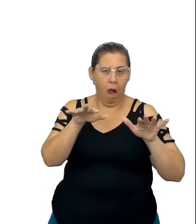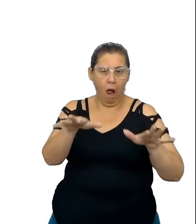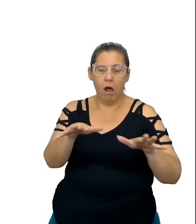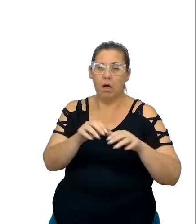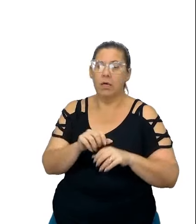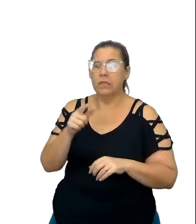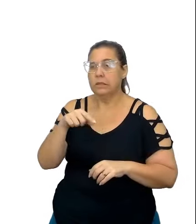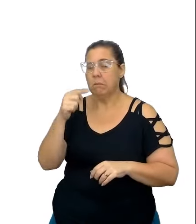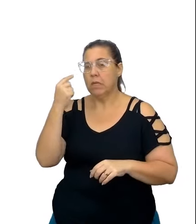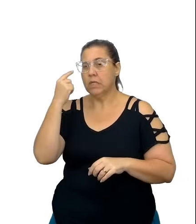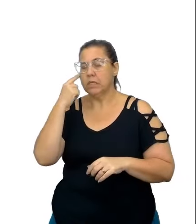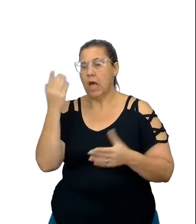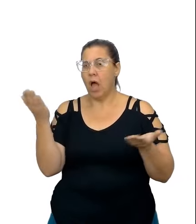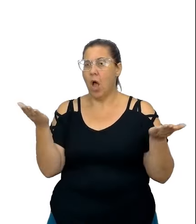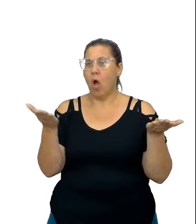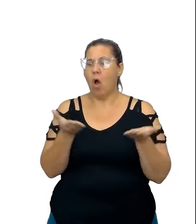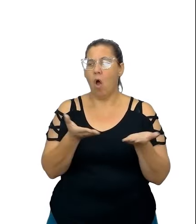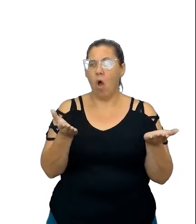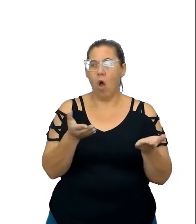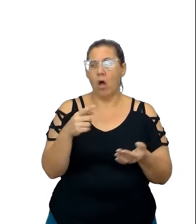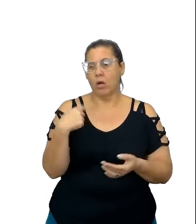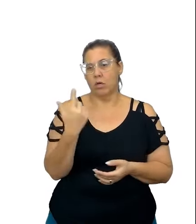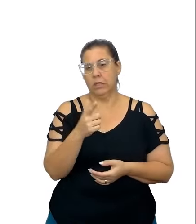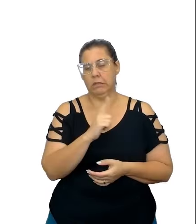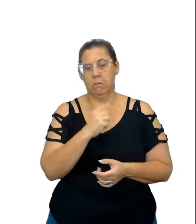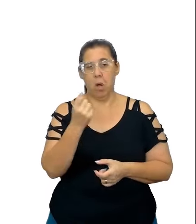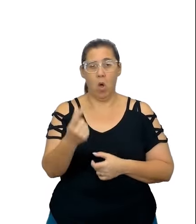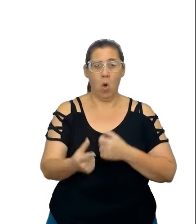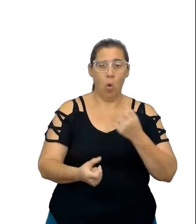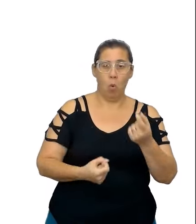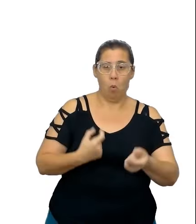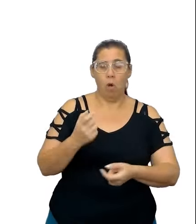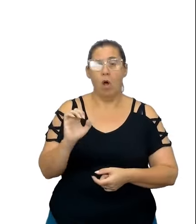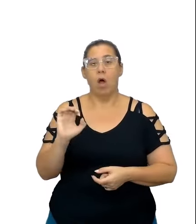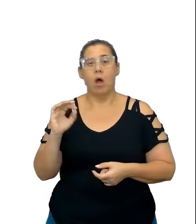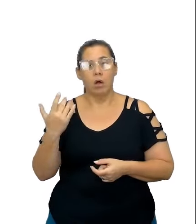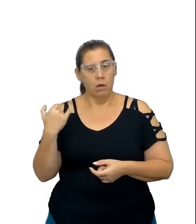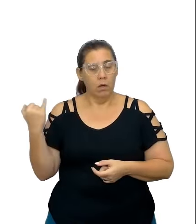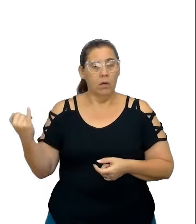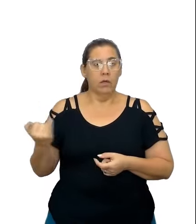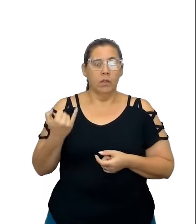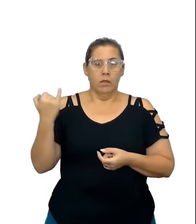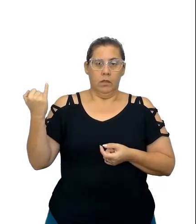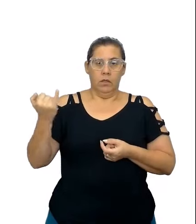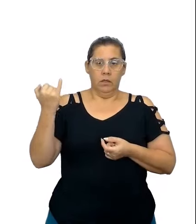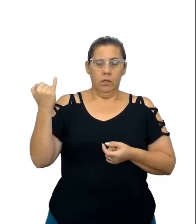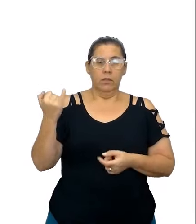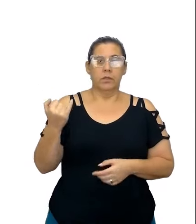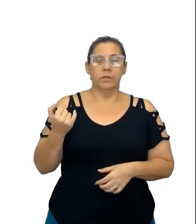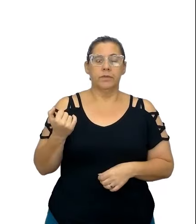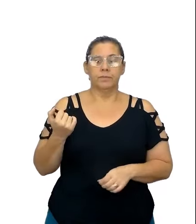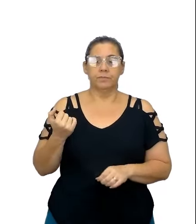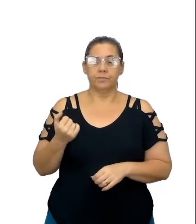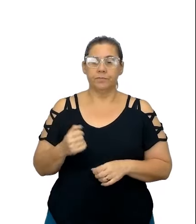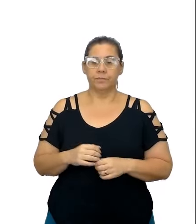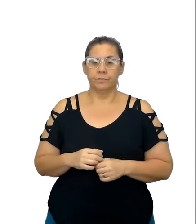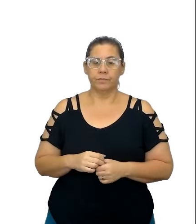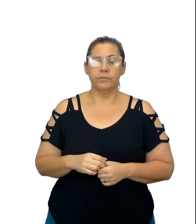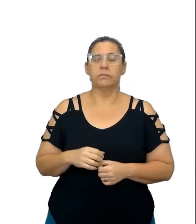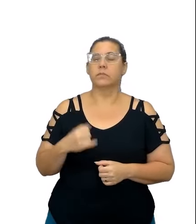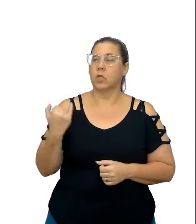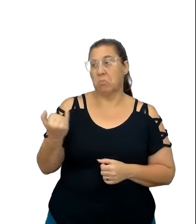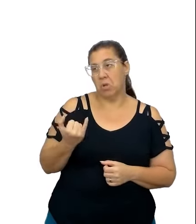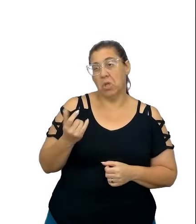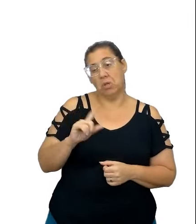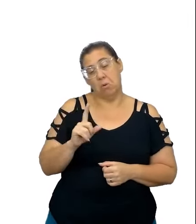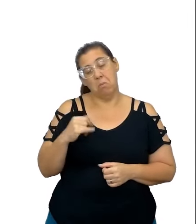pensarmos nos dias atuais, nós temos alguns acontecimentos importantes ou não, relevantes ou